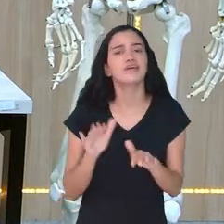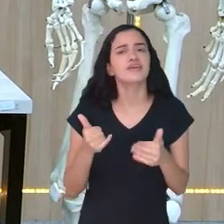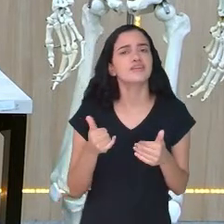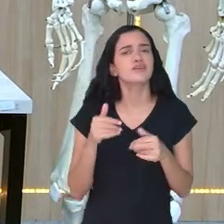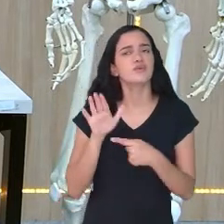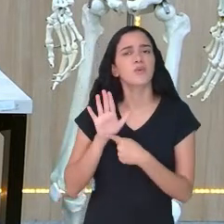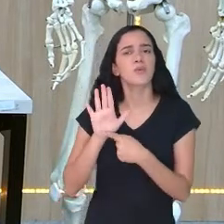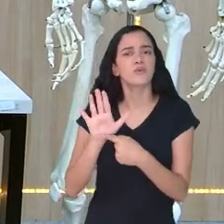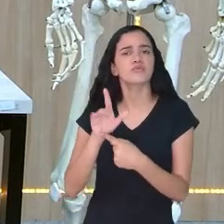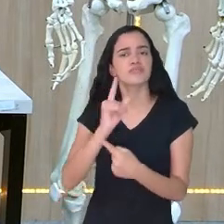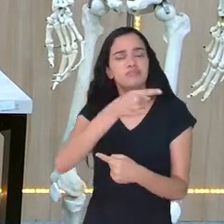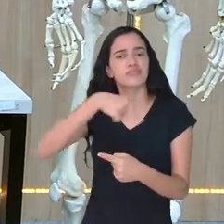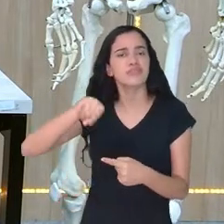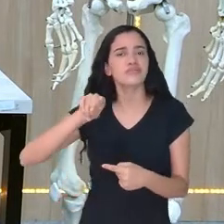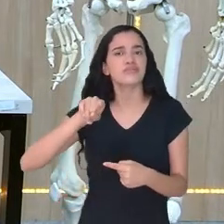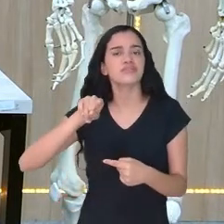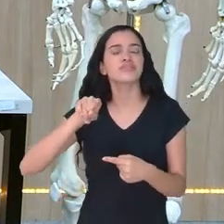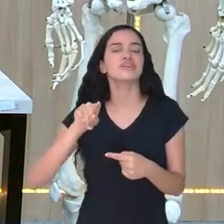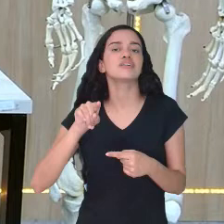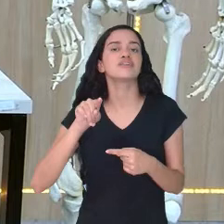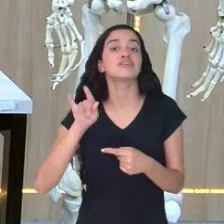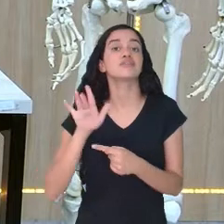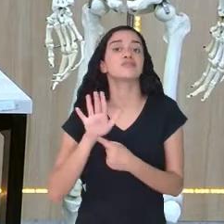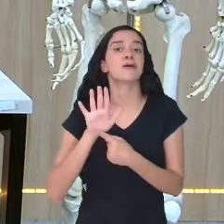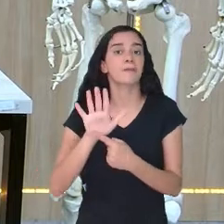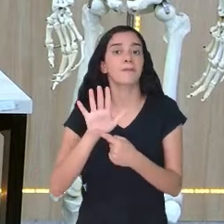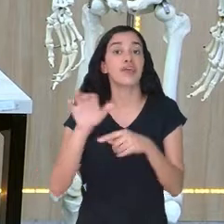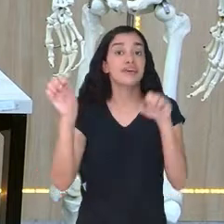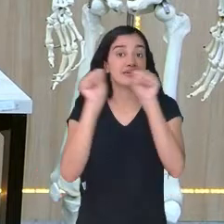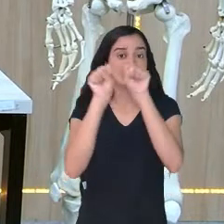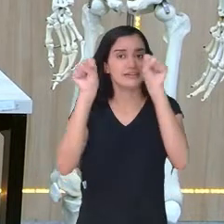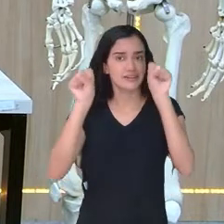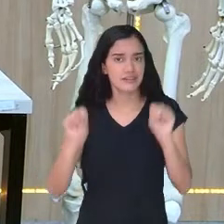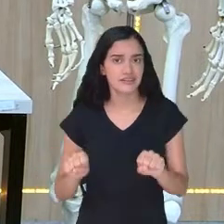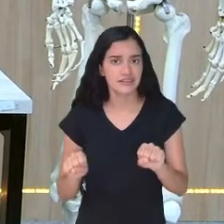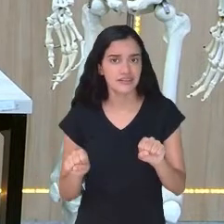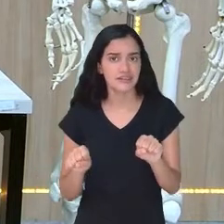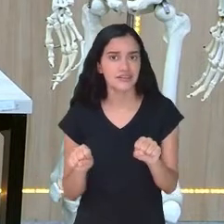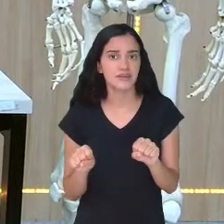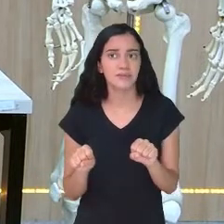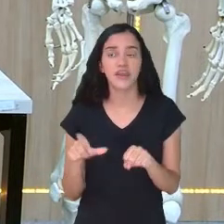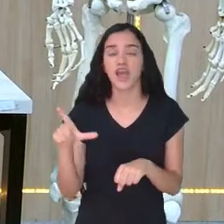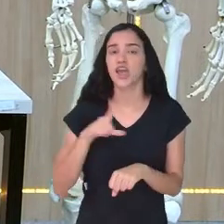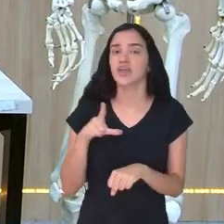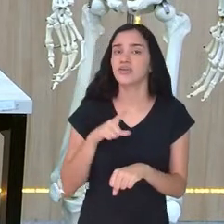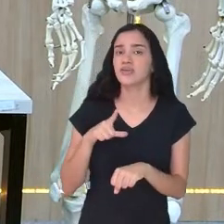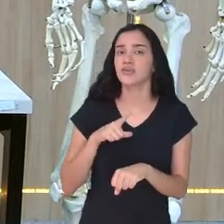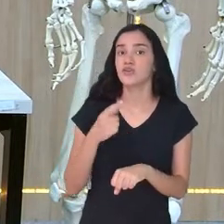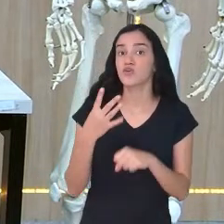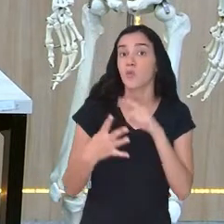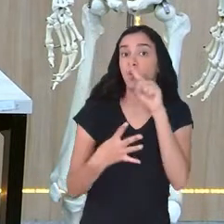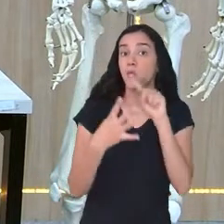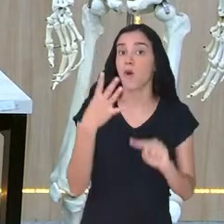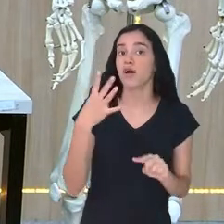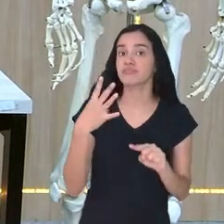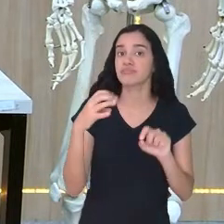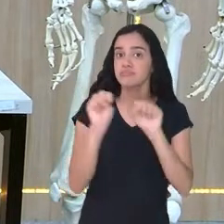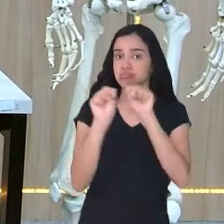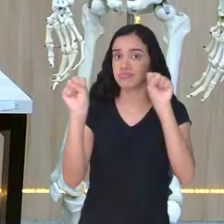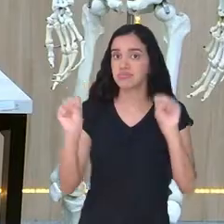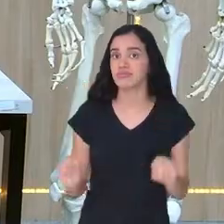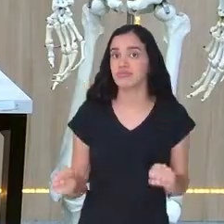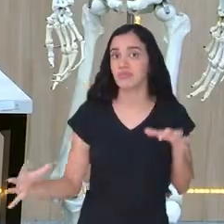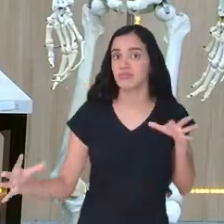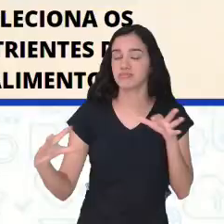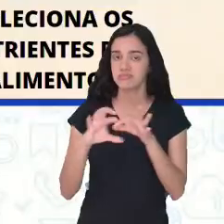que é que eu estou mostrando a vocês na representação de sistemas, né, estou diante aí de 4 sistemas que estão